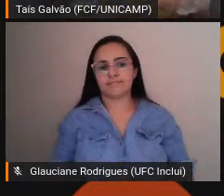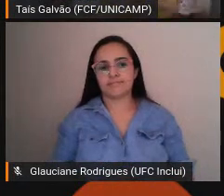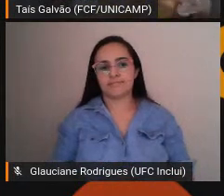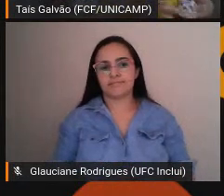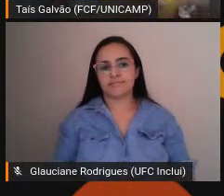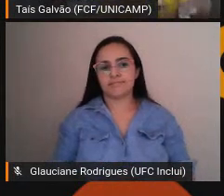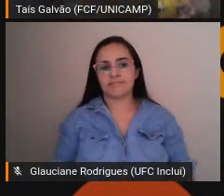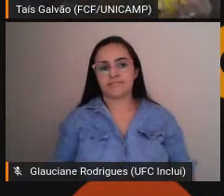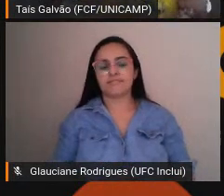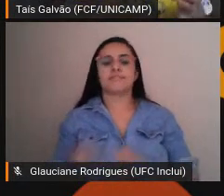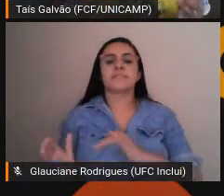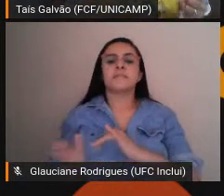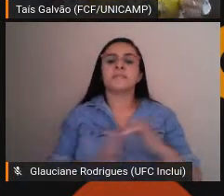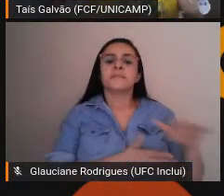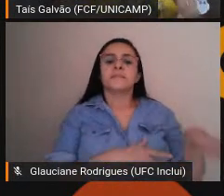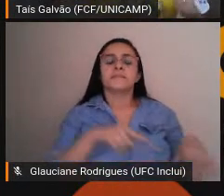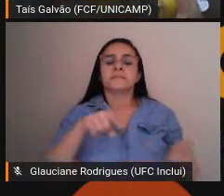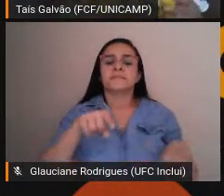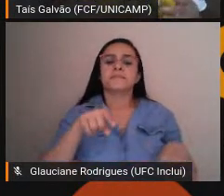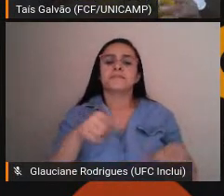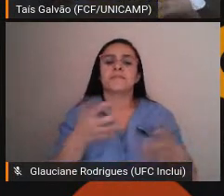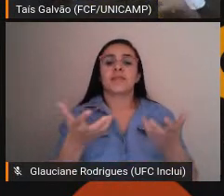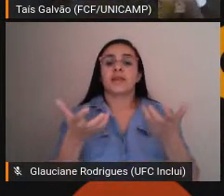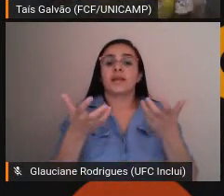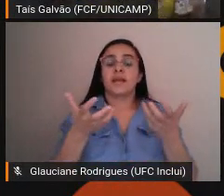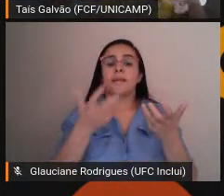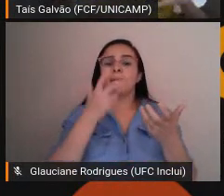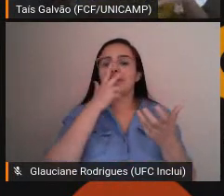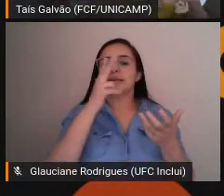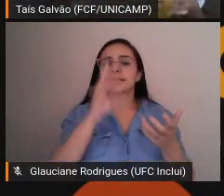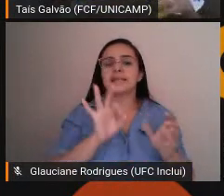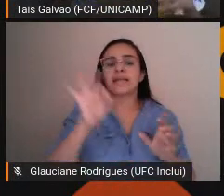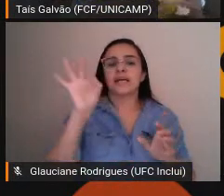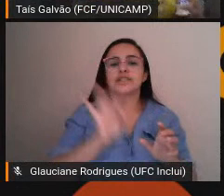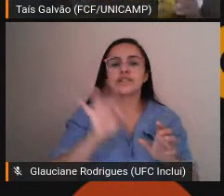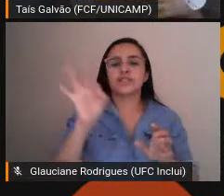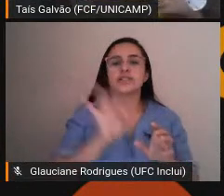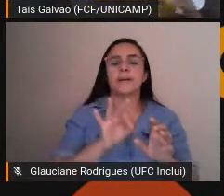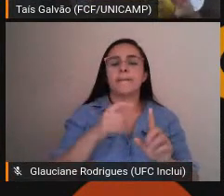de estar procurando resultados estatisticamente significativos,